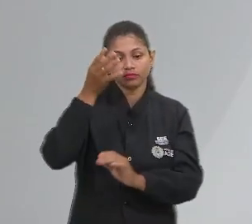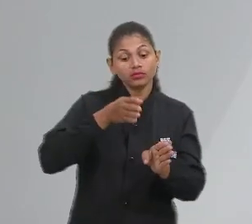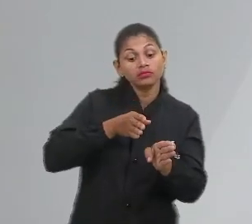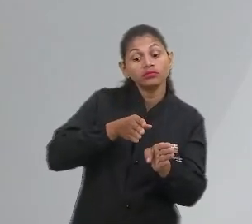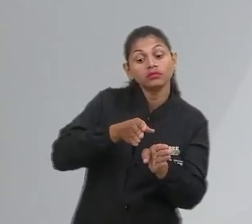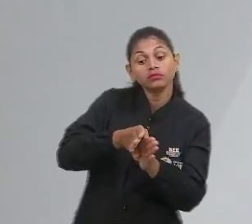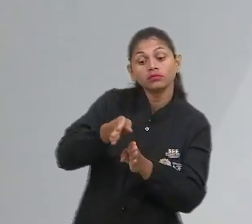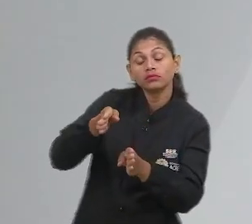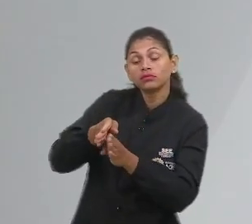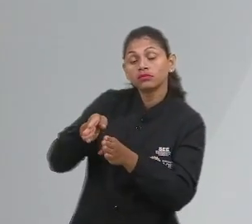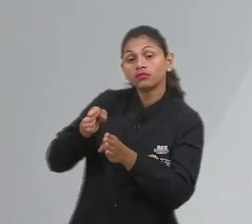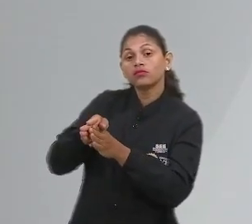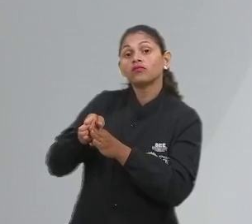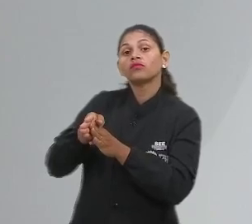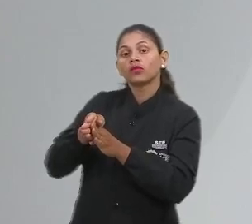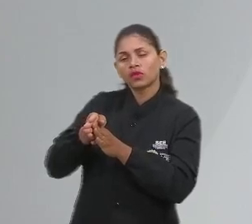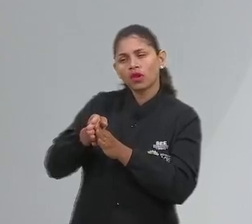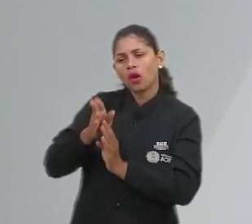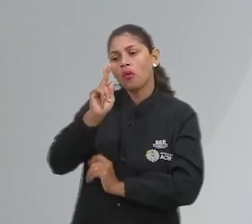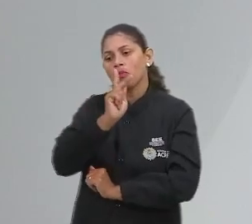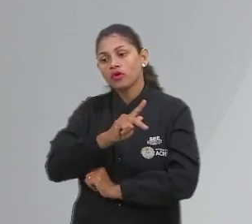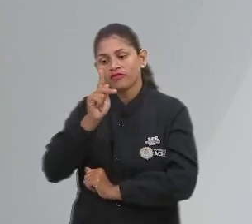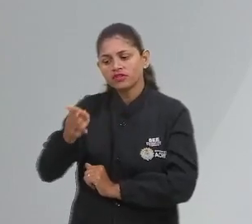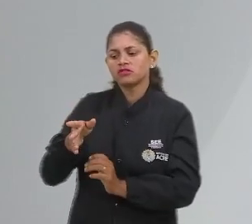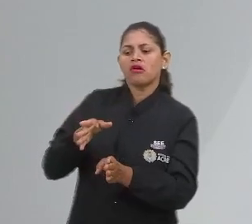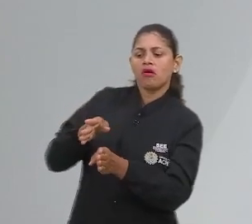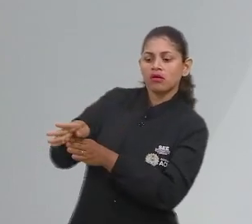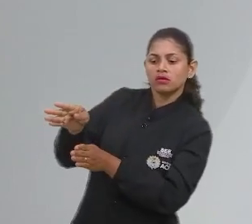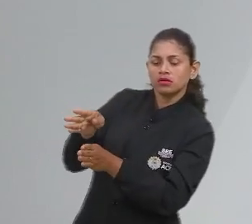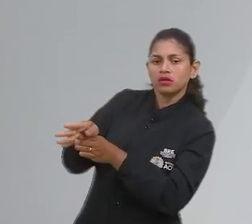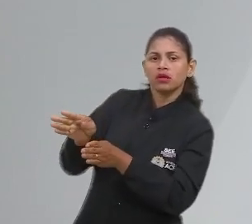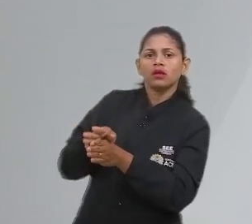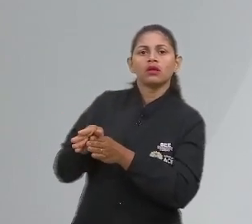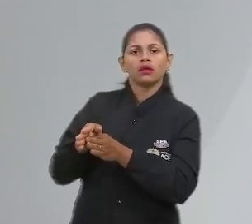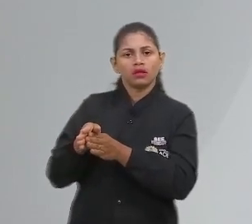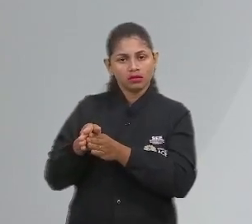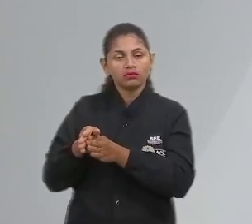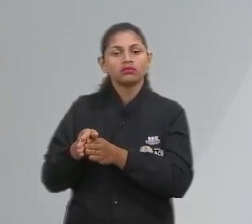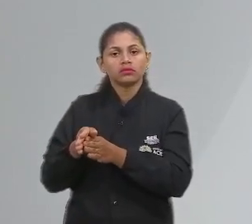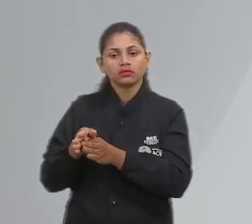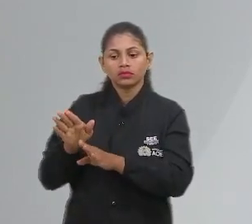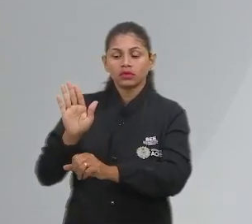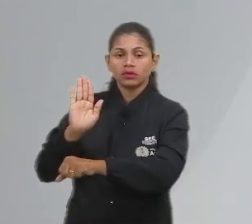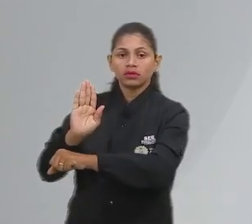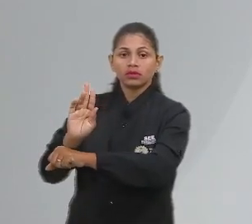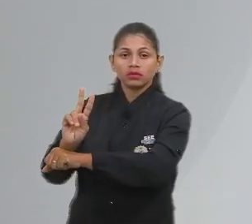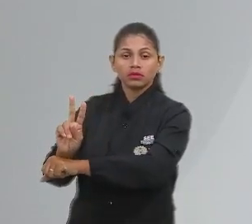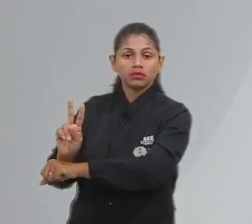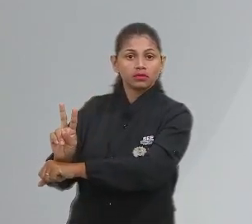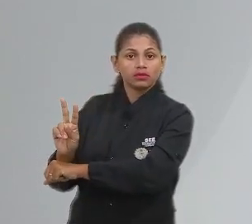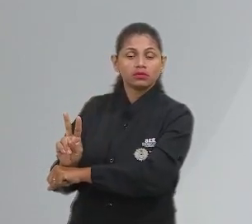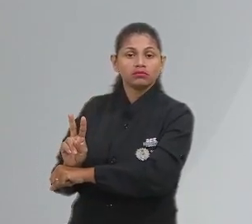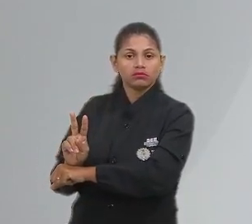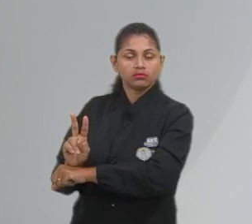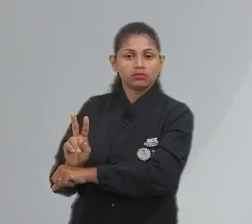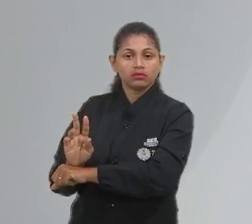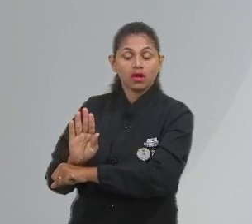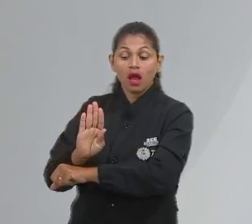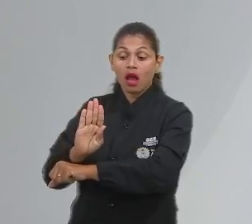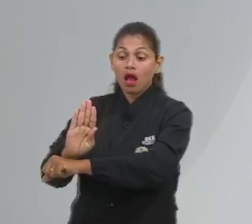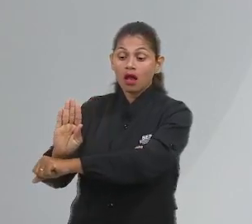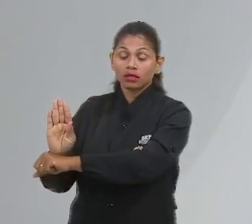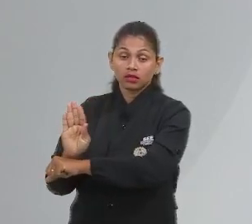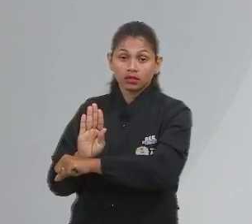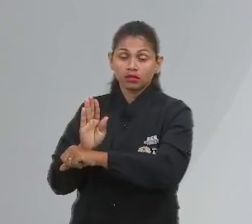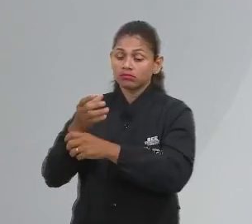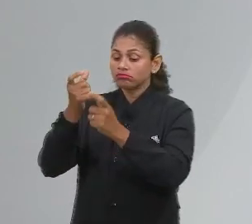pelo professor, pelo orientador, ali essa instrução que é para ajudar onde ele vai concentrar o foco. Essa instrução ela